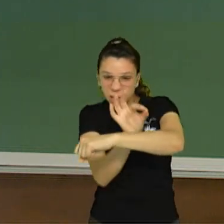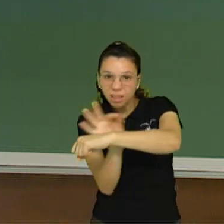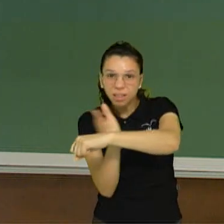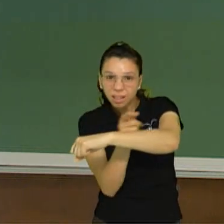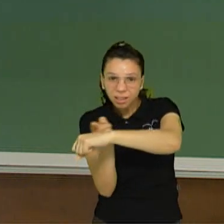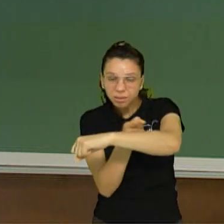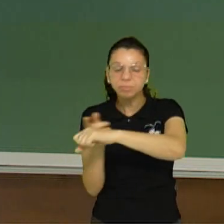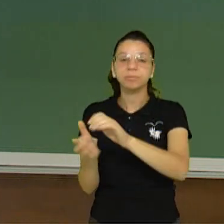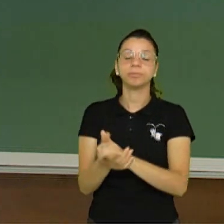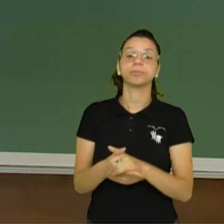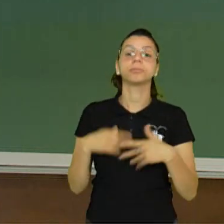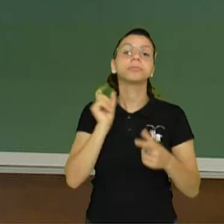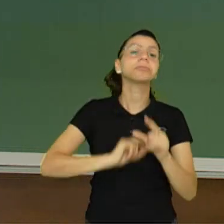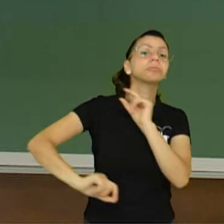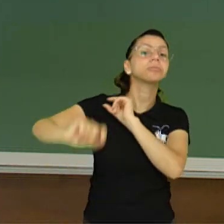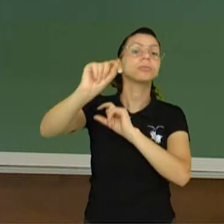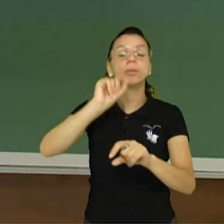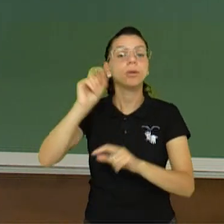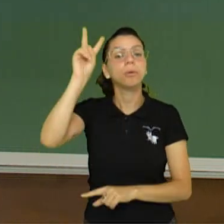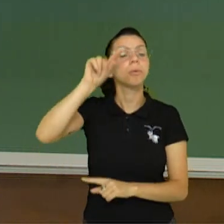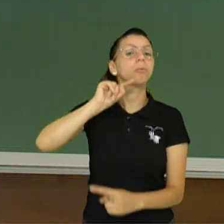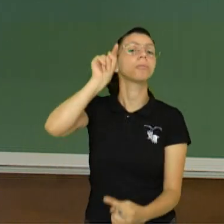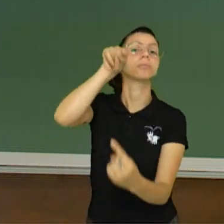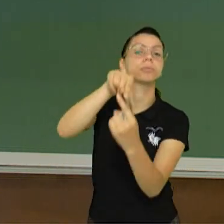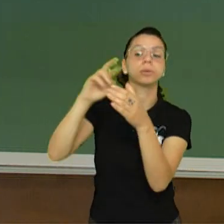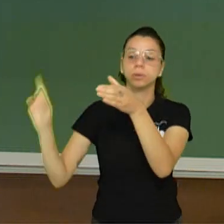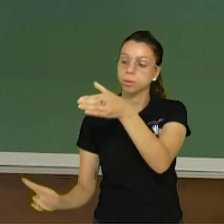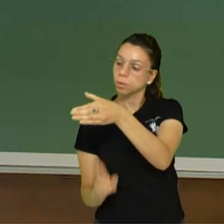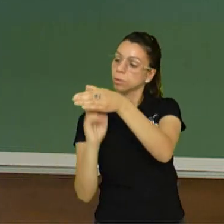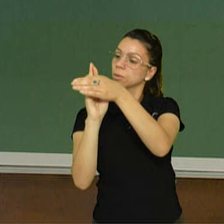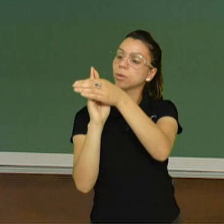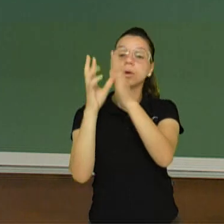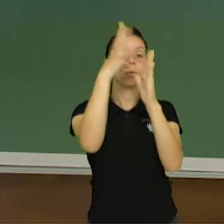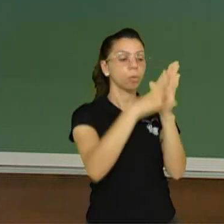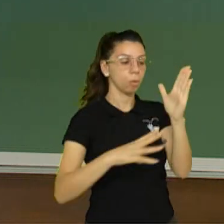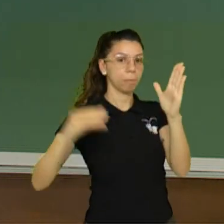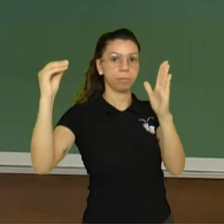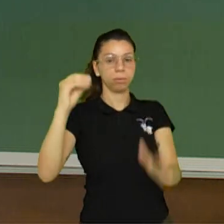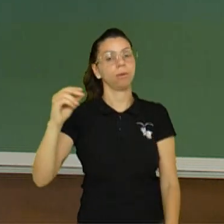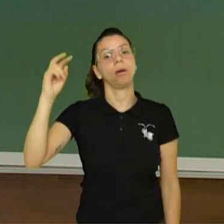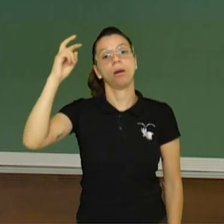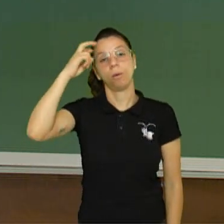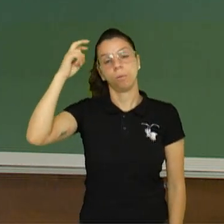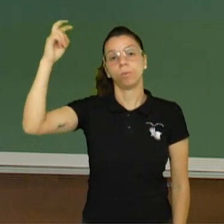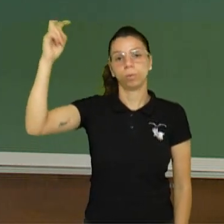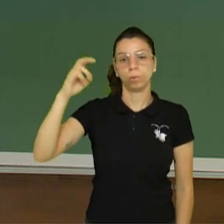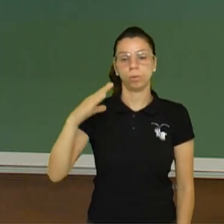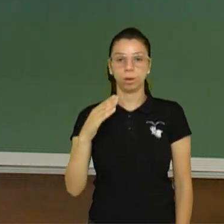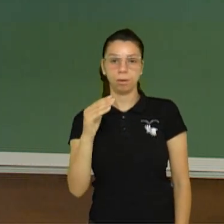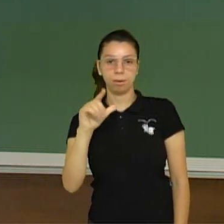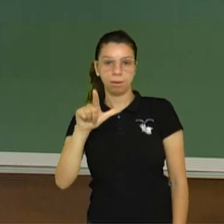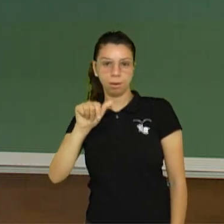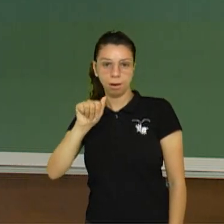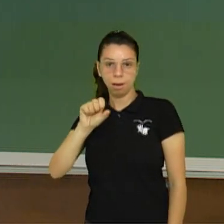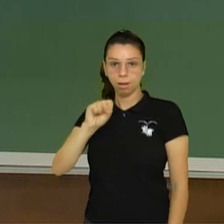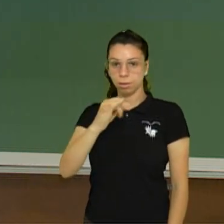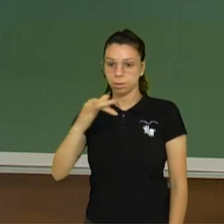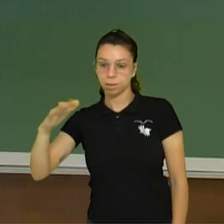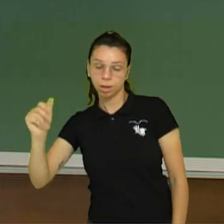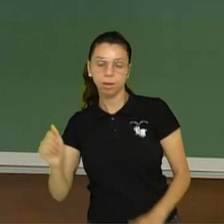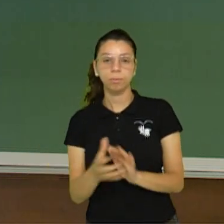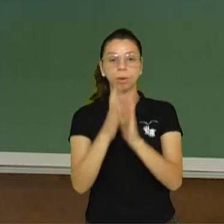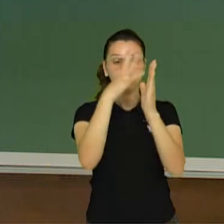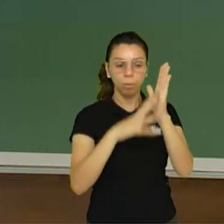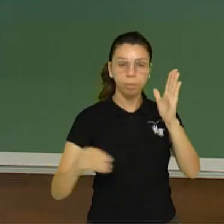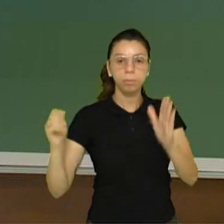era a ideia do Renascimento? Imitar a cultura clássica, imitar os gregos e romanos. Então, a